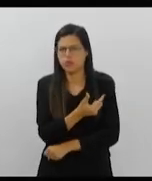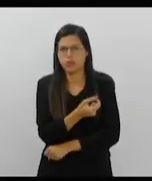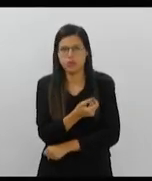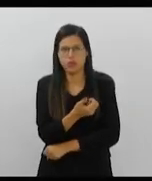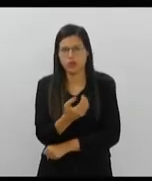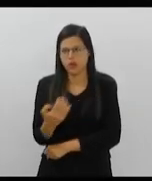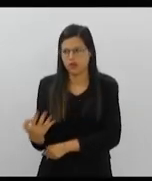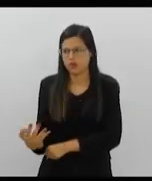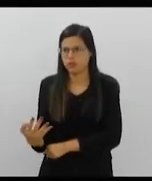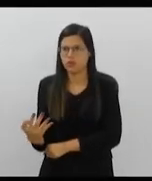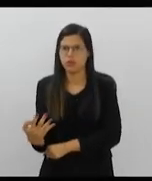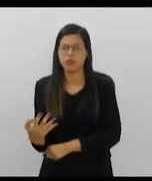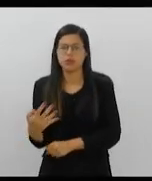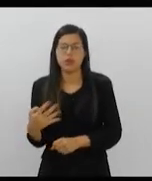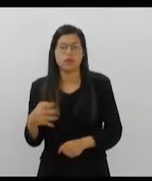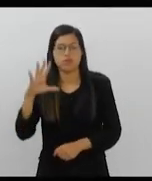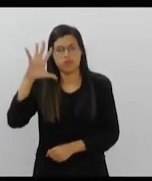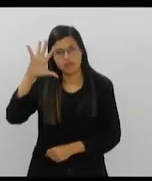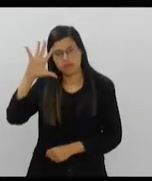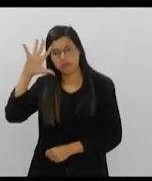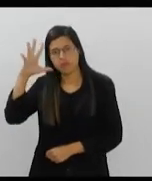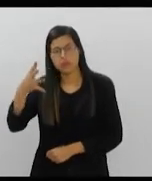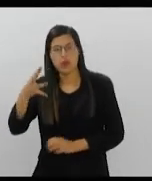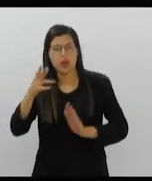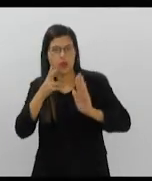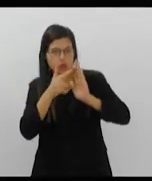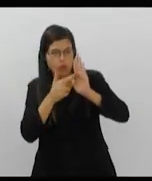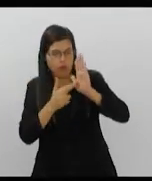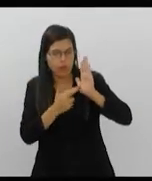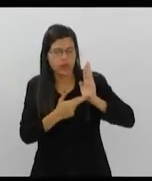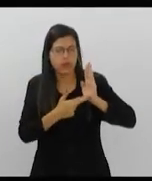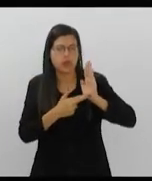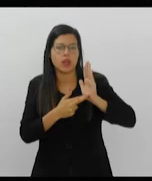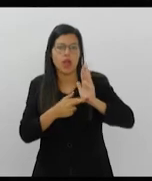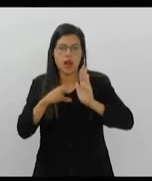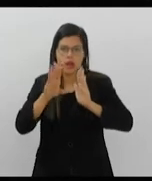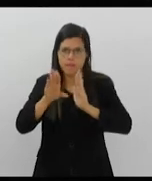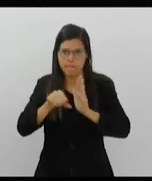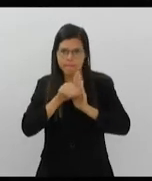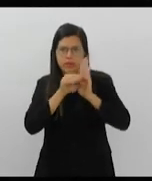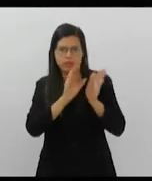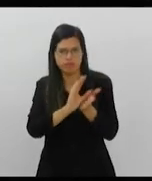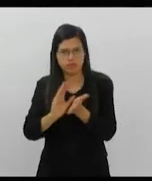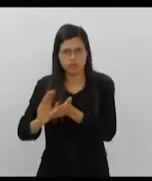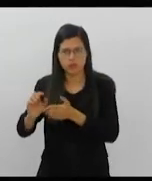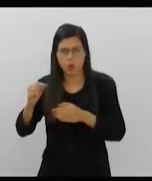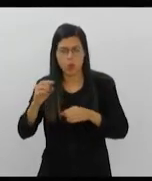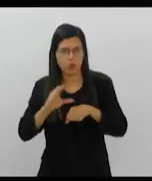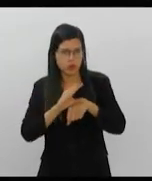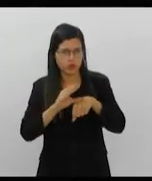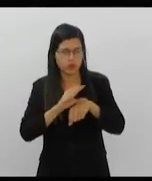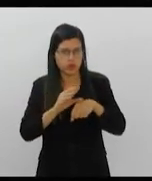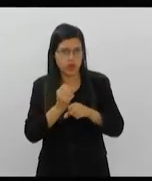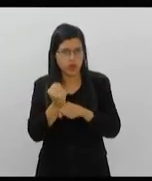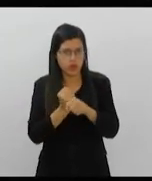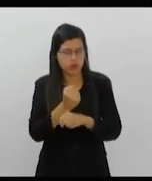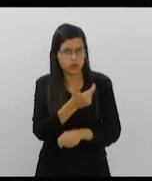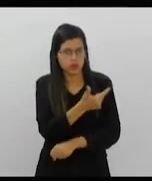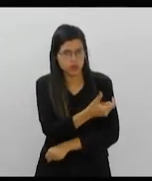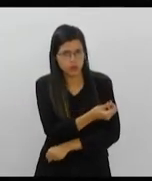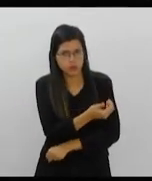regulamentar a emenda constitucional de 2019. Então, foi preparado um projeto de